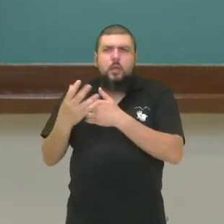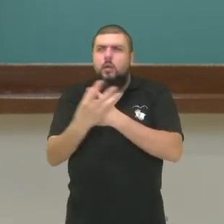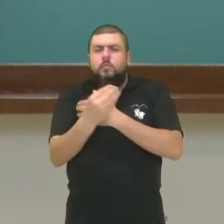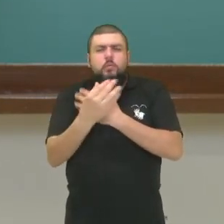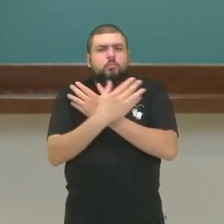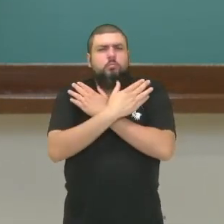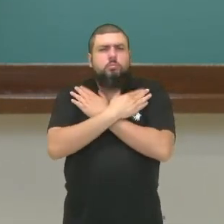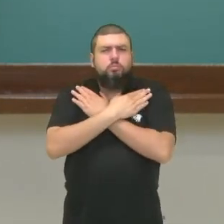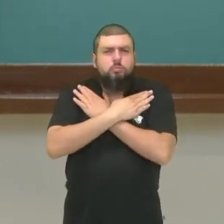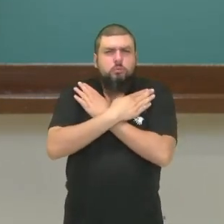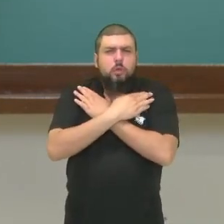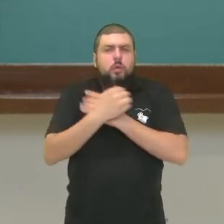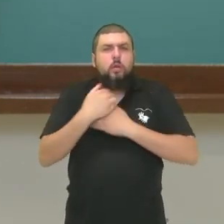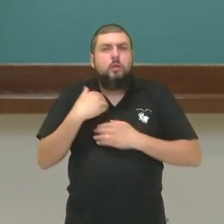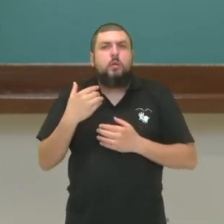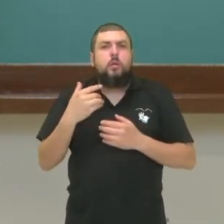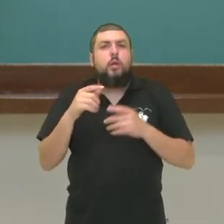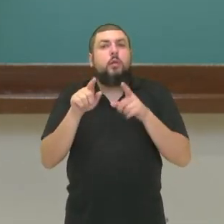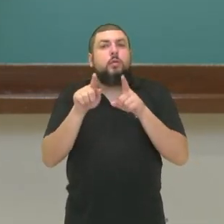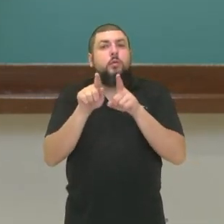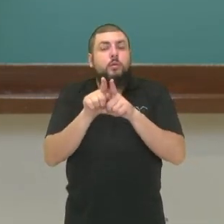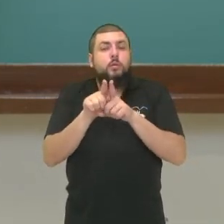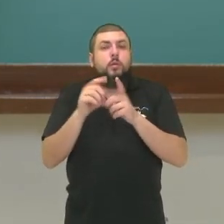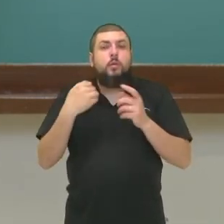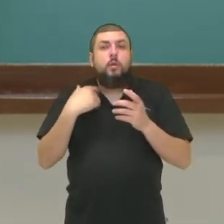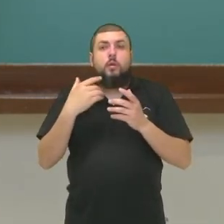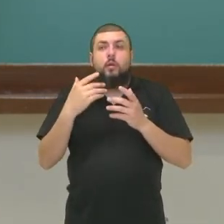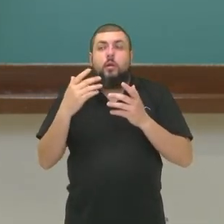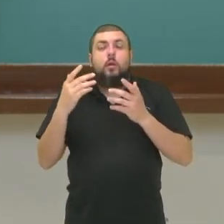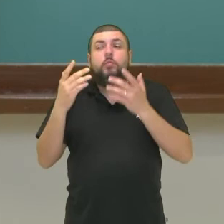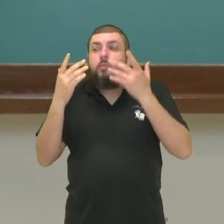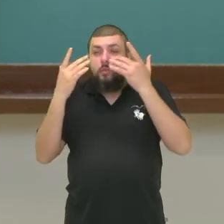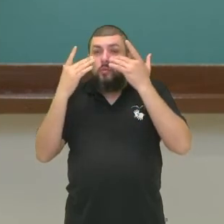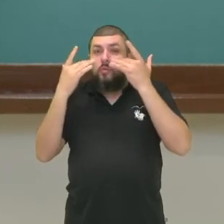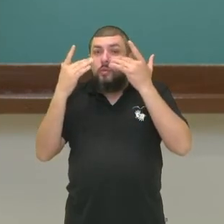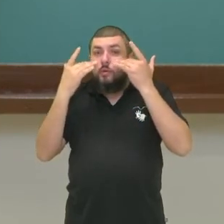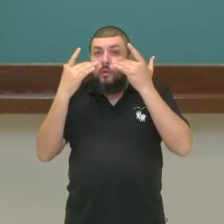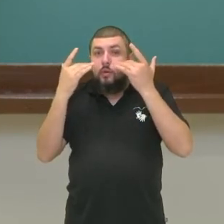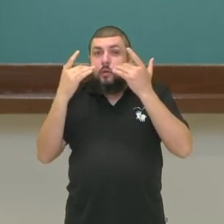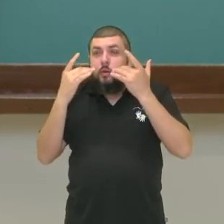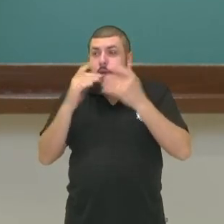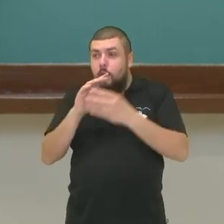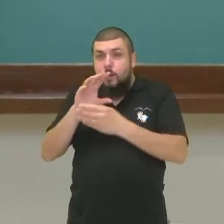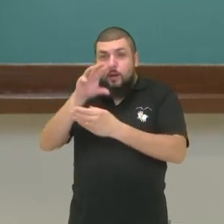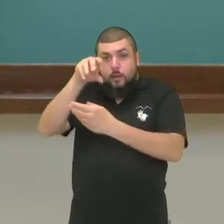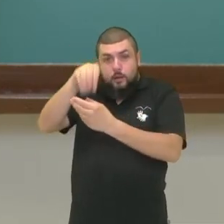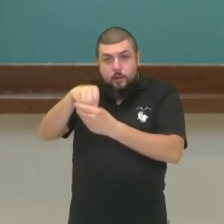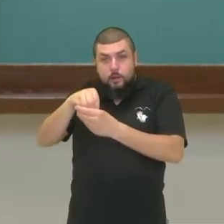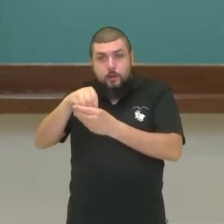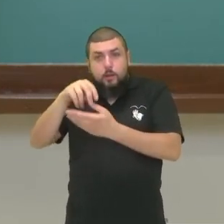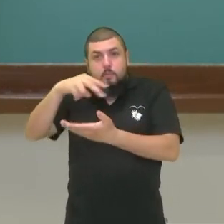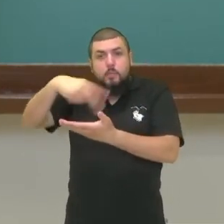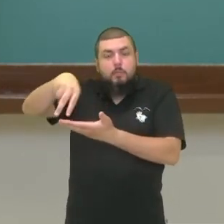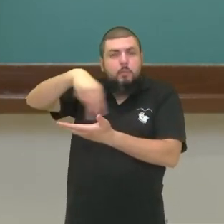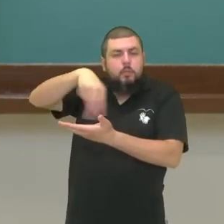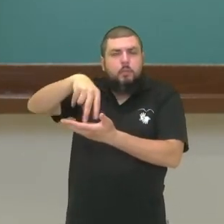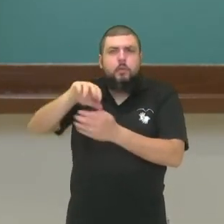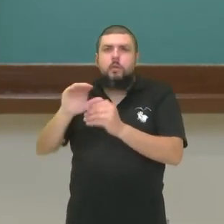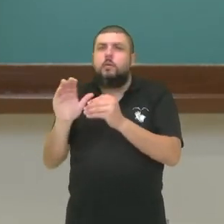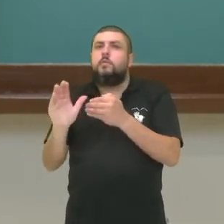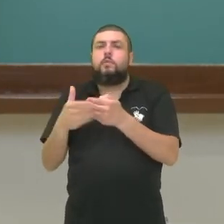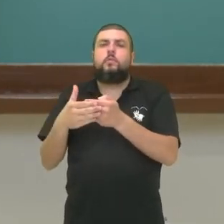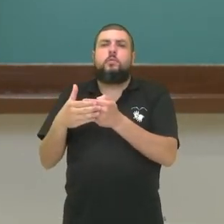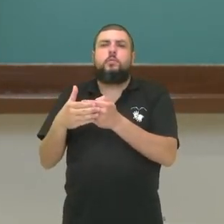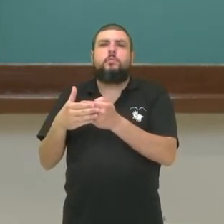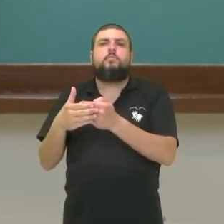sem dinheiro, e os teatros onde aconteciam as apresentações, os shows, tiveram que fechar. Esses